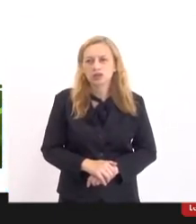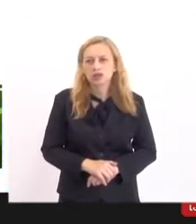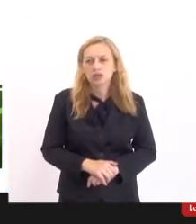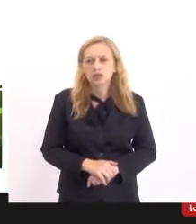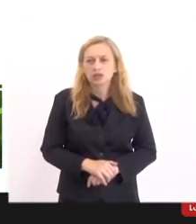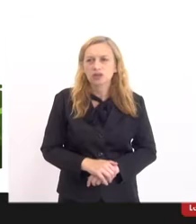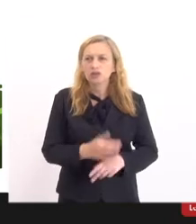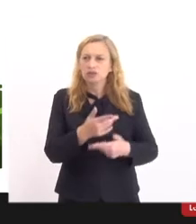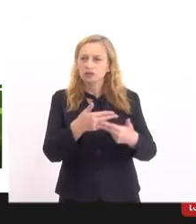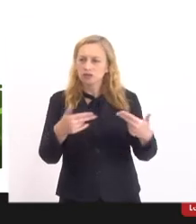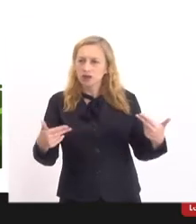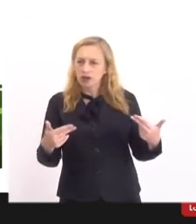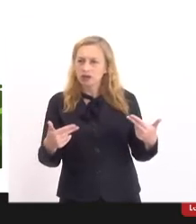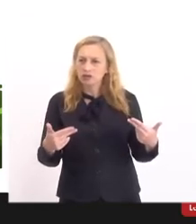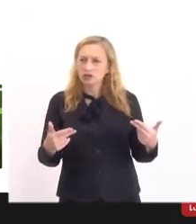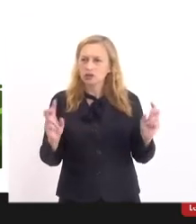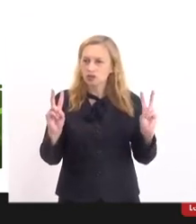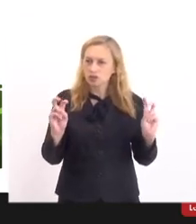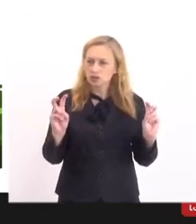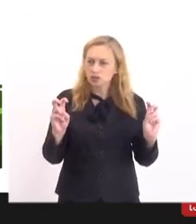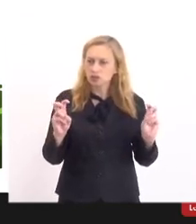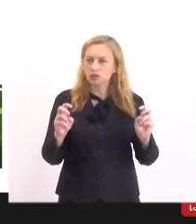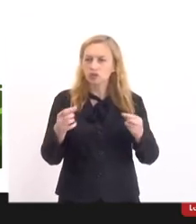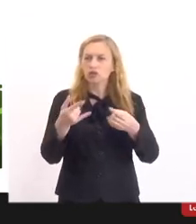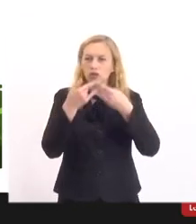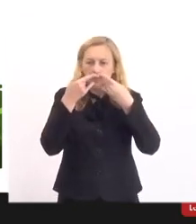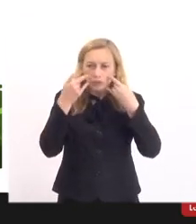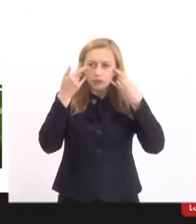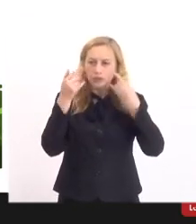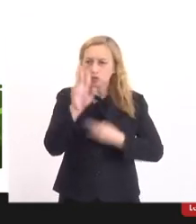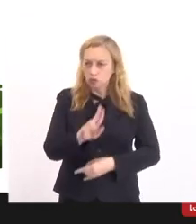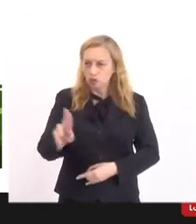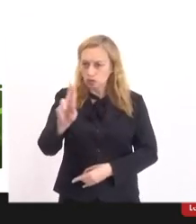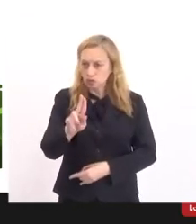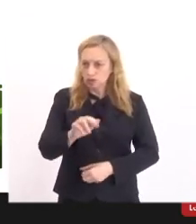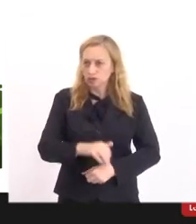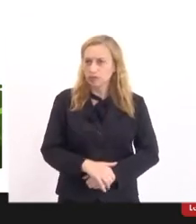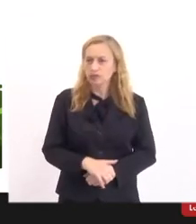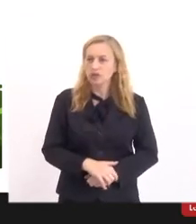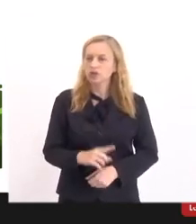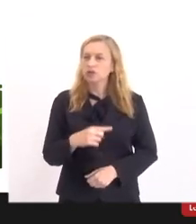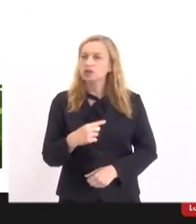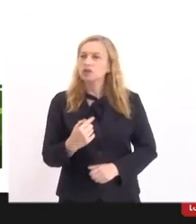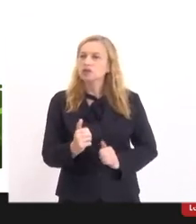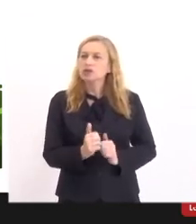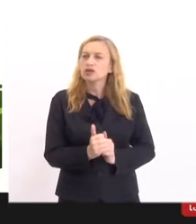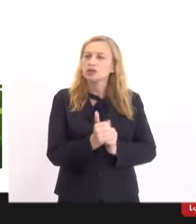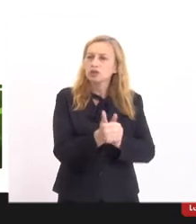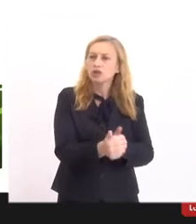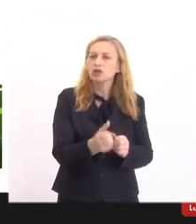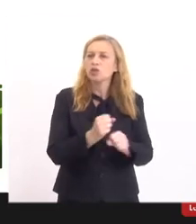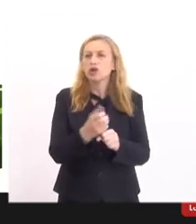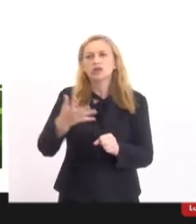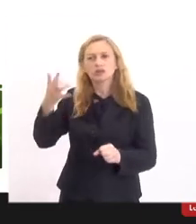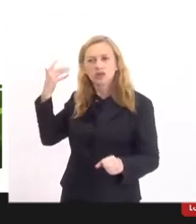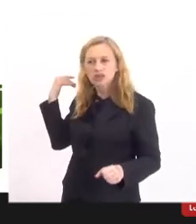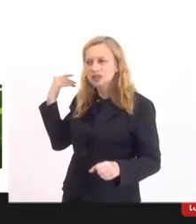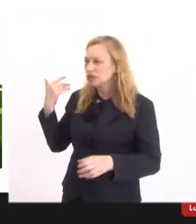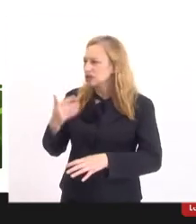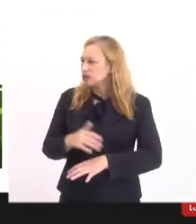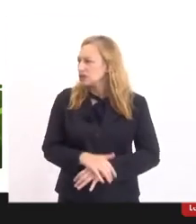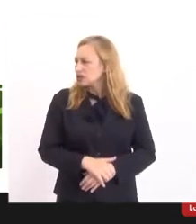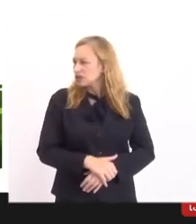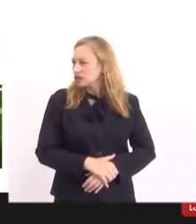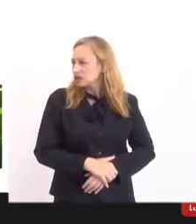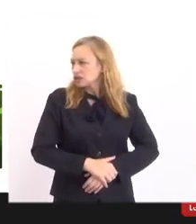de medidas, por exemplo, o uso de máscara. A gente apontava no ano passado, está muito convencido que isso continua sendo um